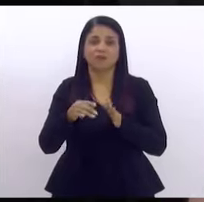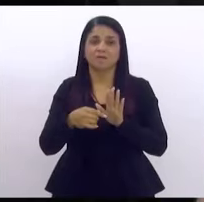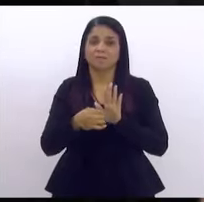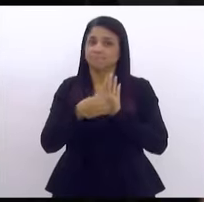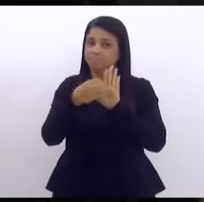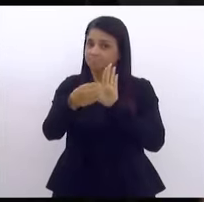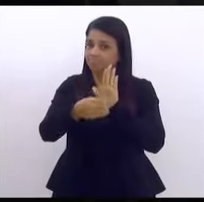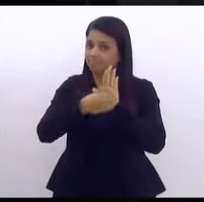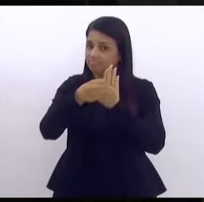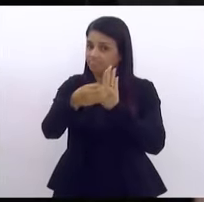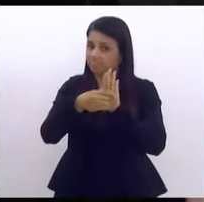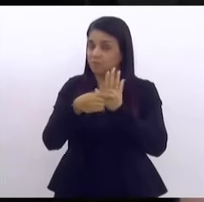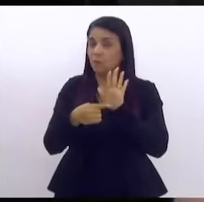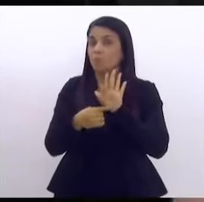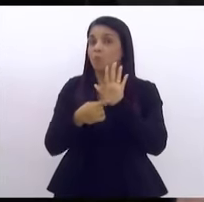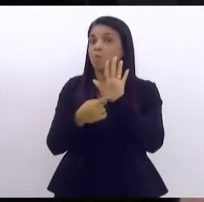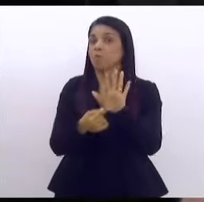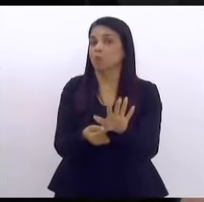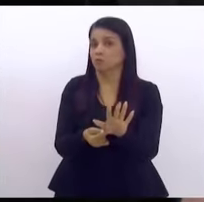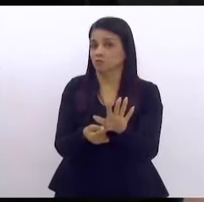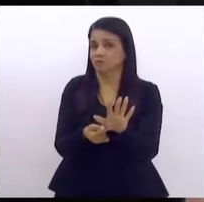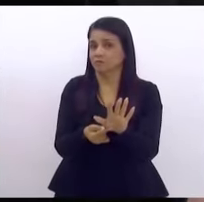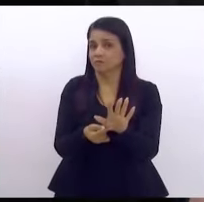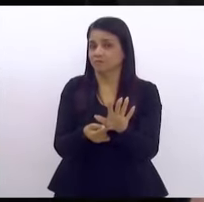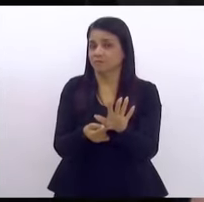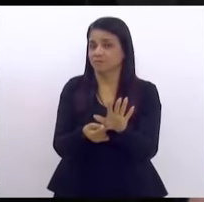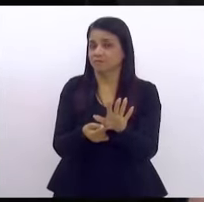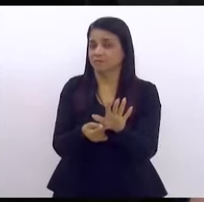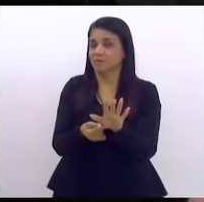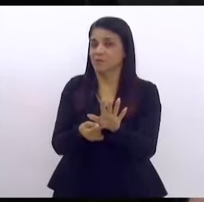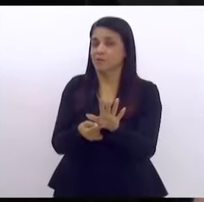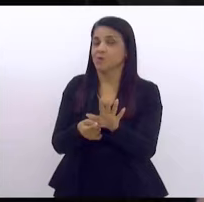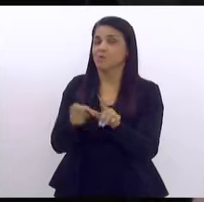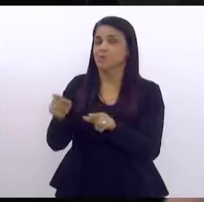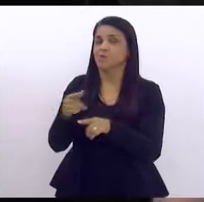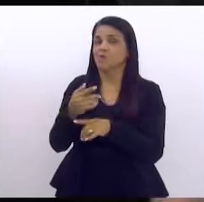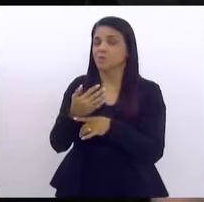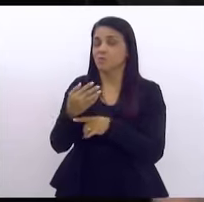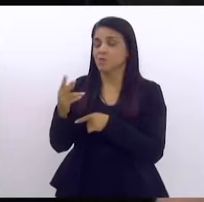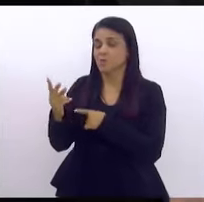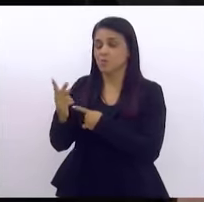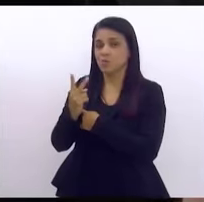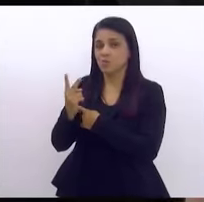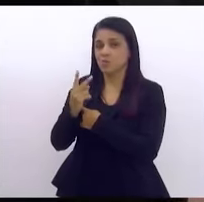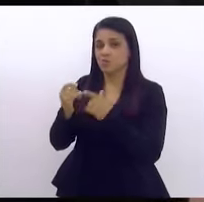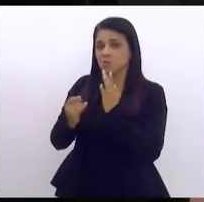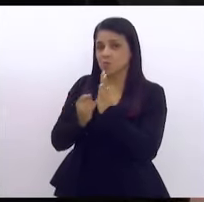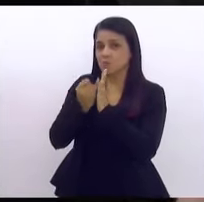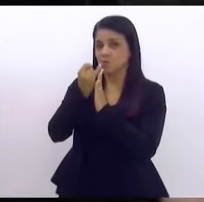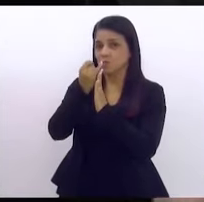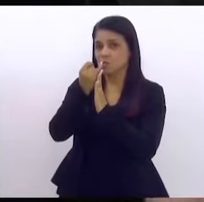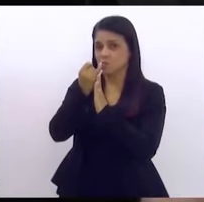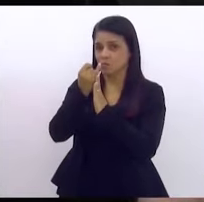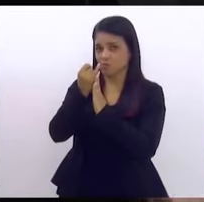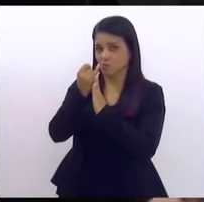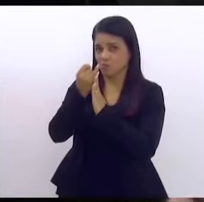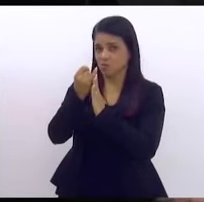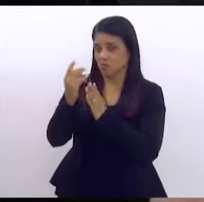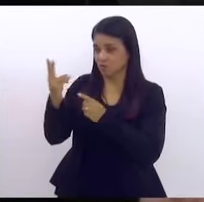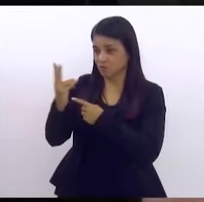crítica, porque apontávamos essa agiotagem federal praticada contra o Estado do Rio de Janeiro,